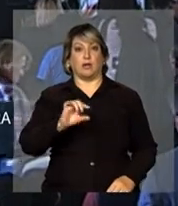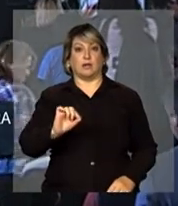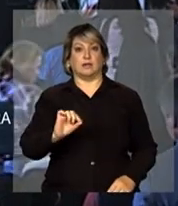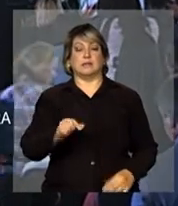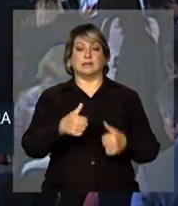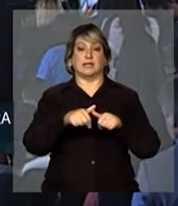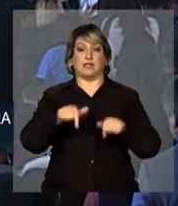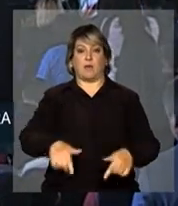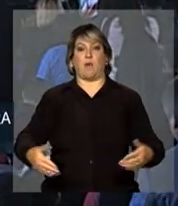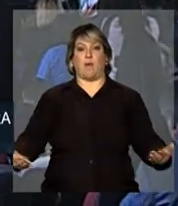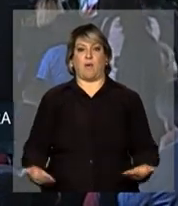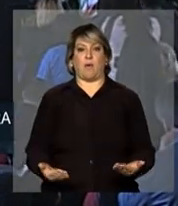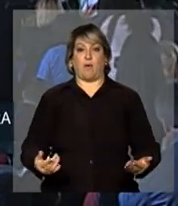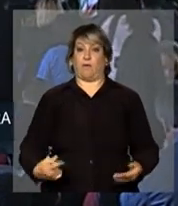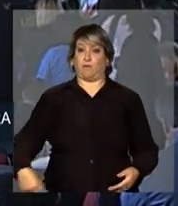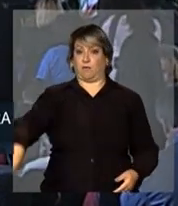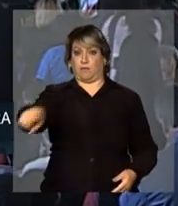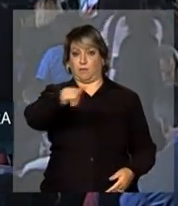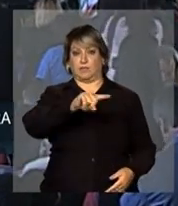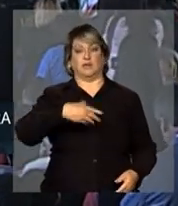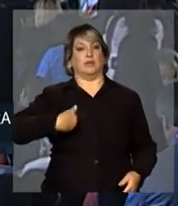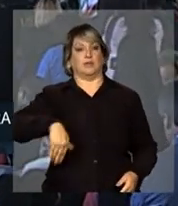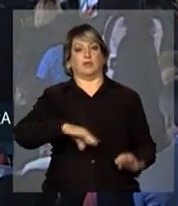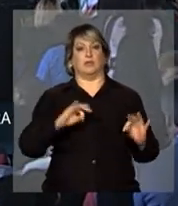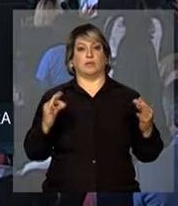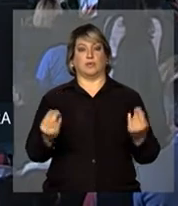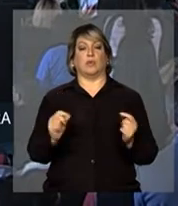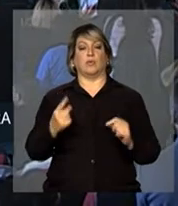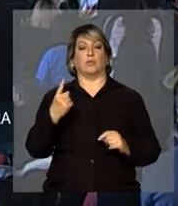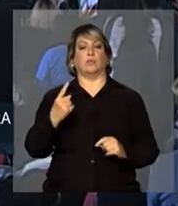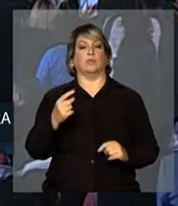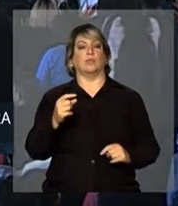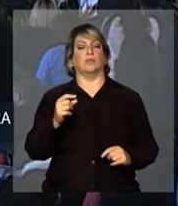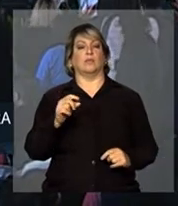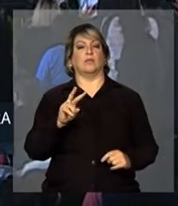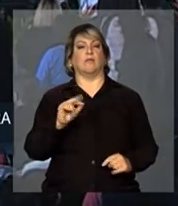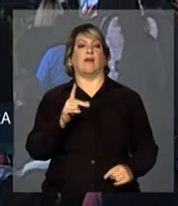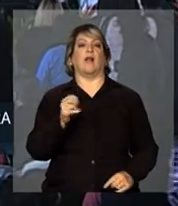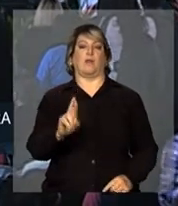aqui hoje, vocês e nós todos, um significado.